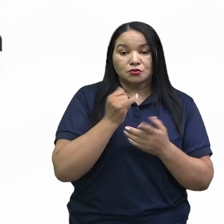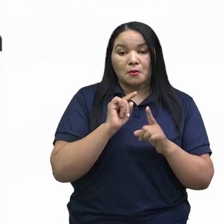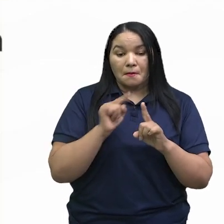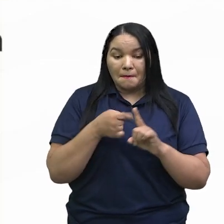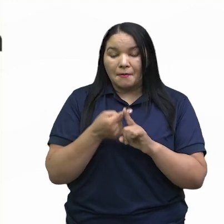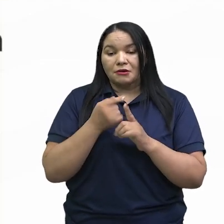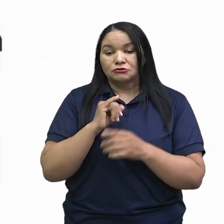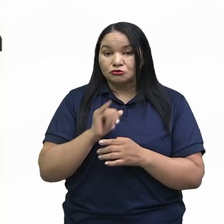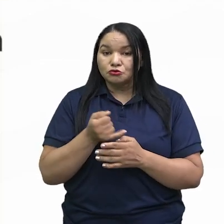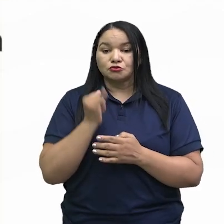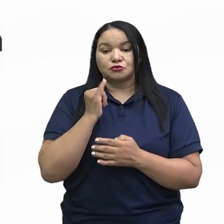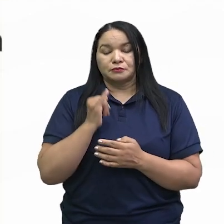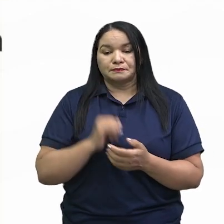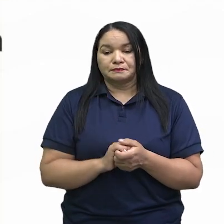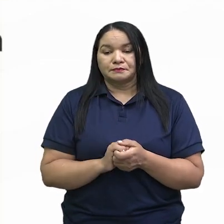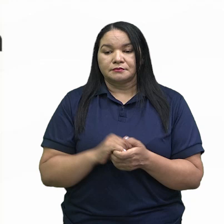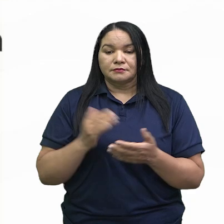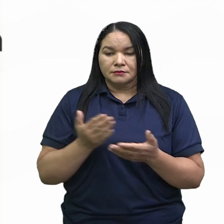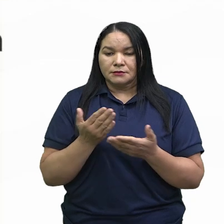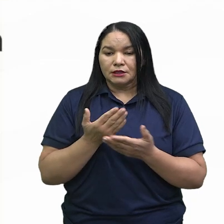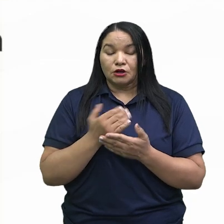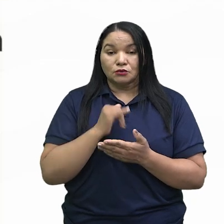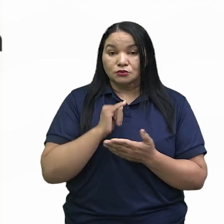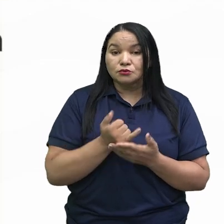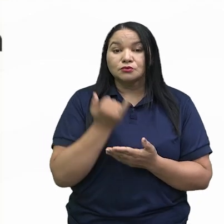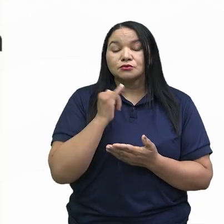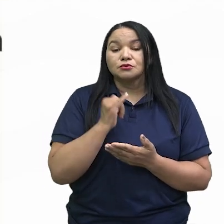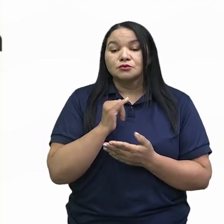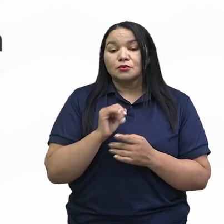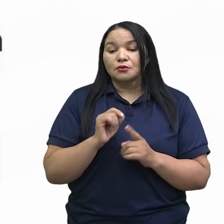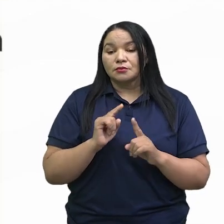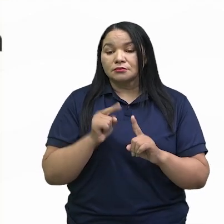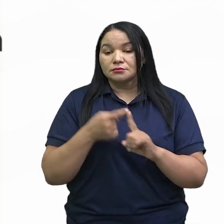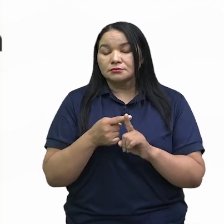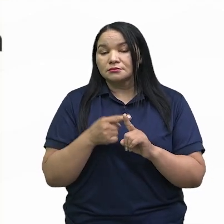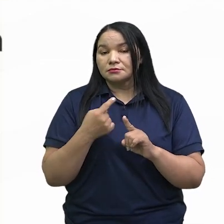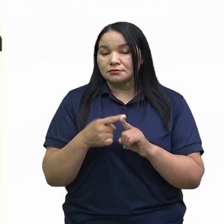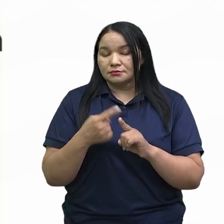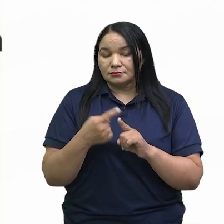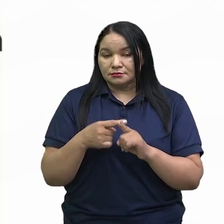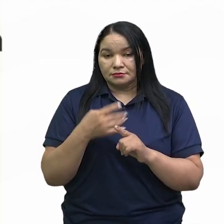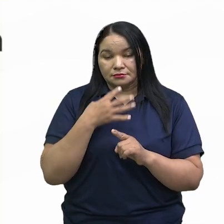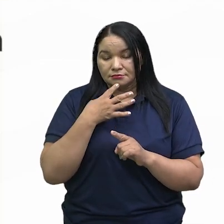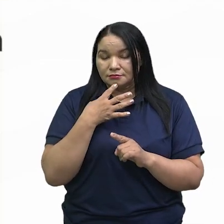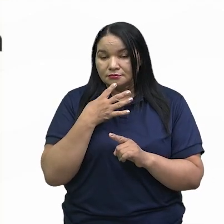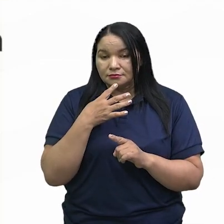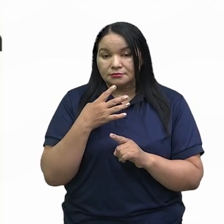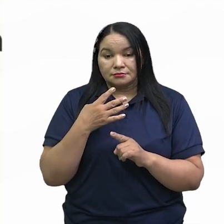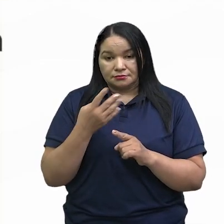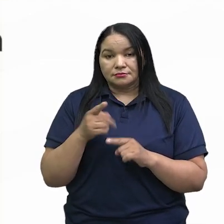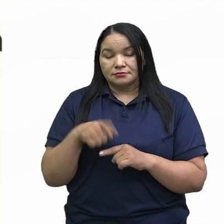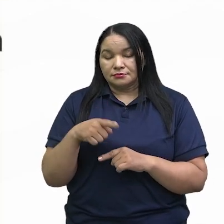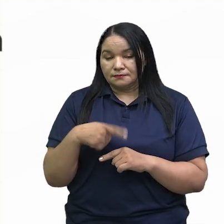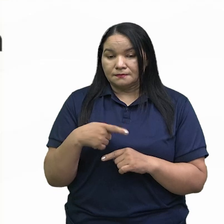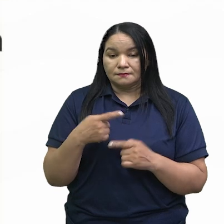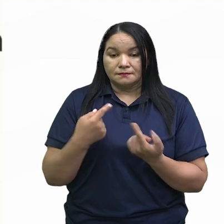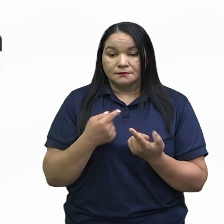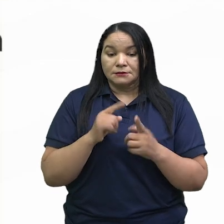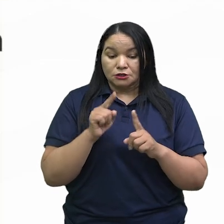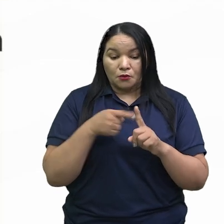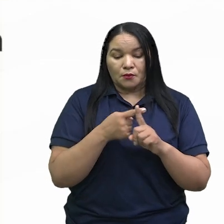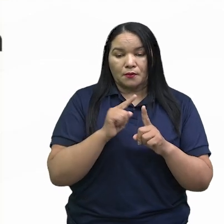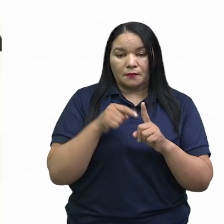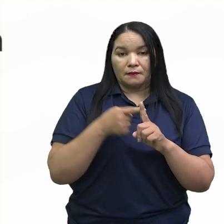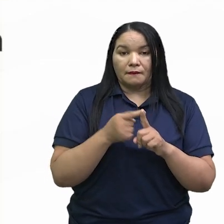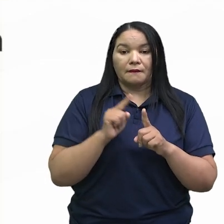tá? Primeiramente, os juros compostos, eles são conhecidos justamente como juros sobre juros, já que o seu